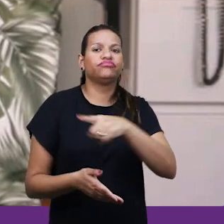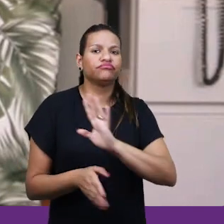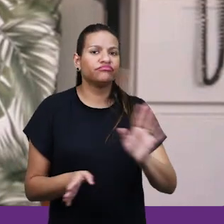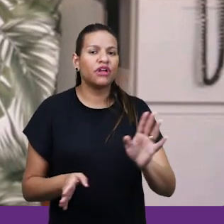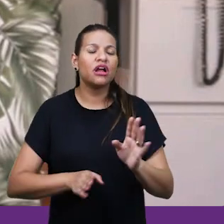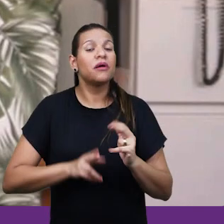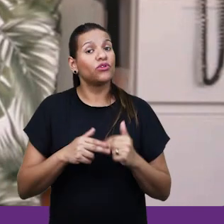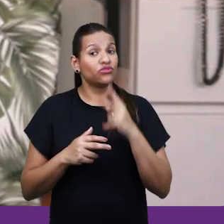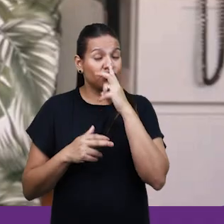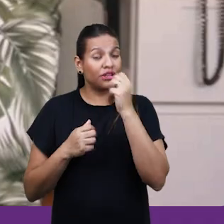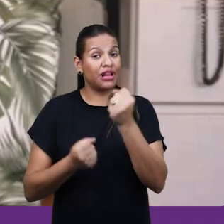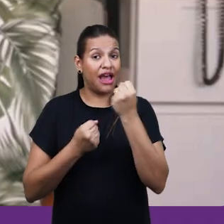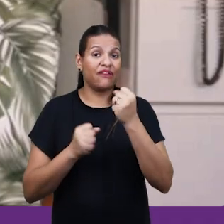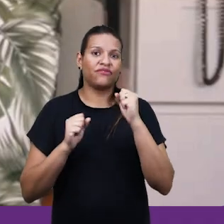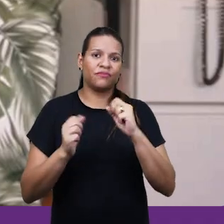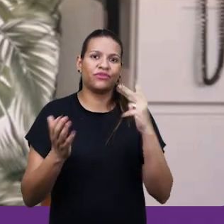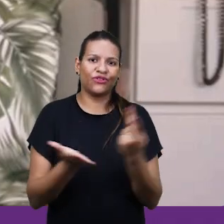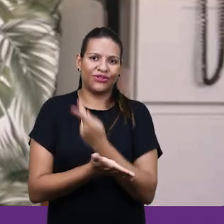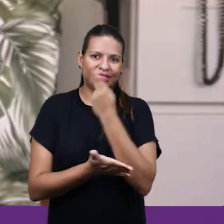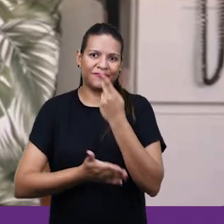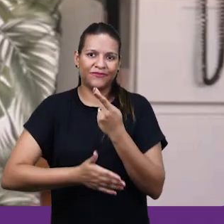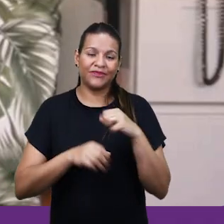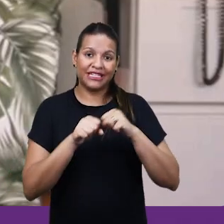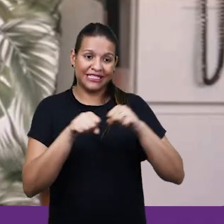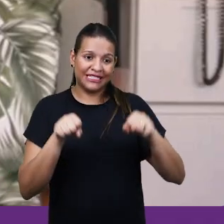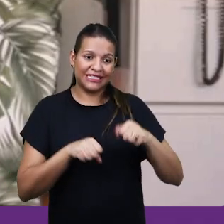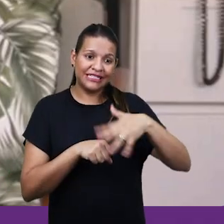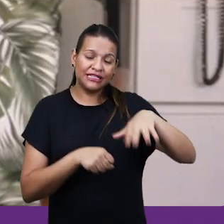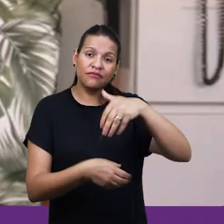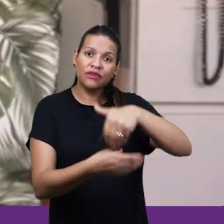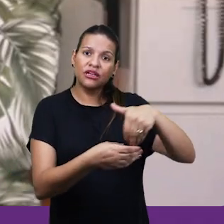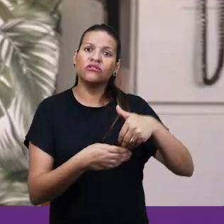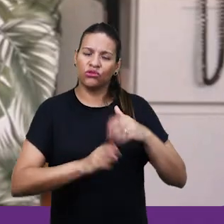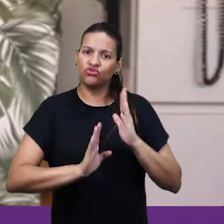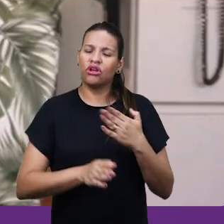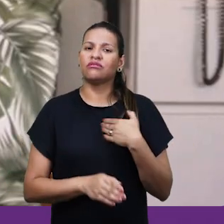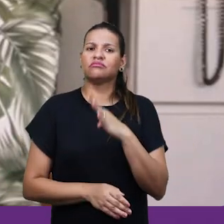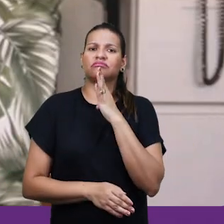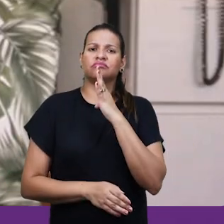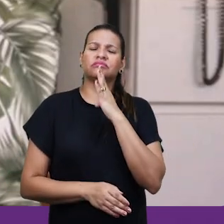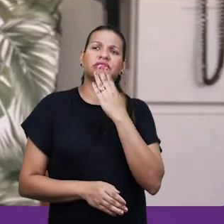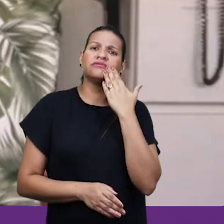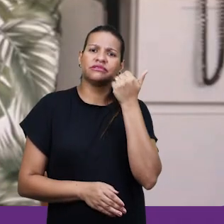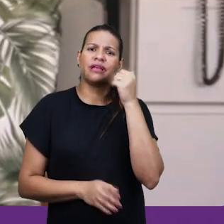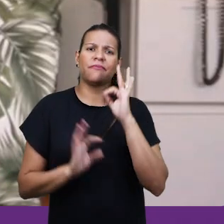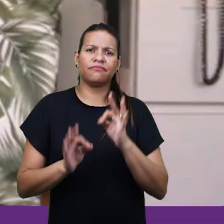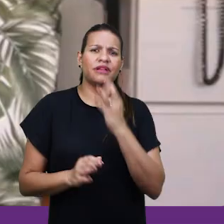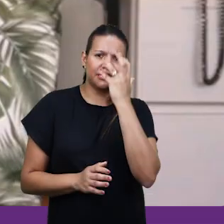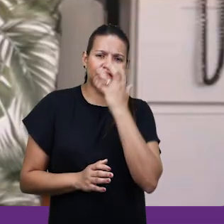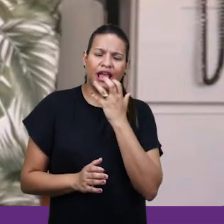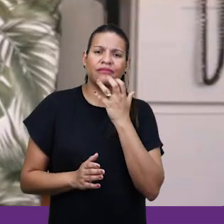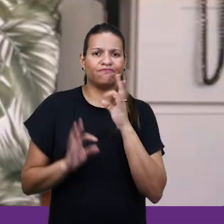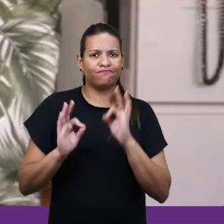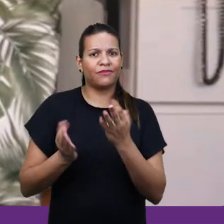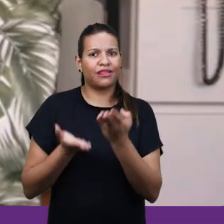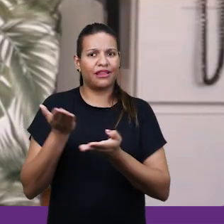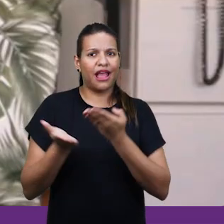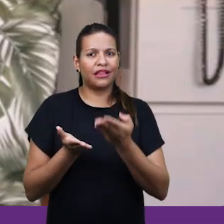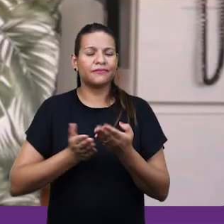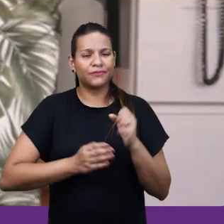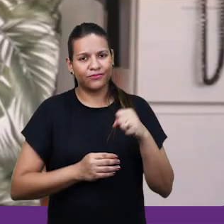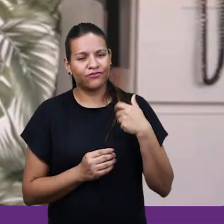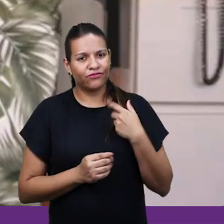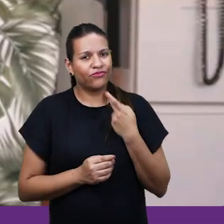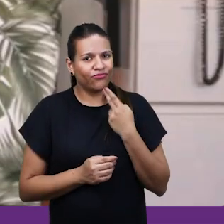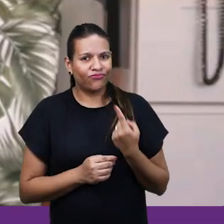que todo o sistema reconhece isso como e trata com a seriedade que merece ser tratado, né? Realmente, como eu mencionei no início, tem a